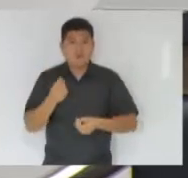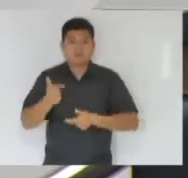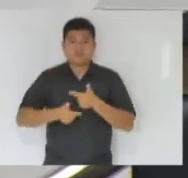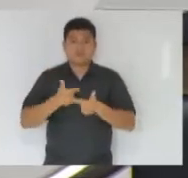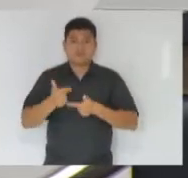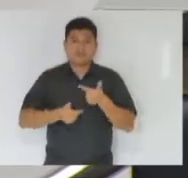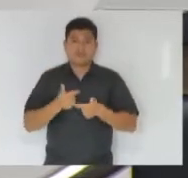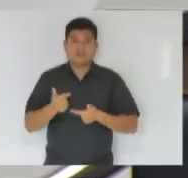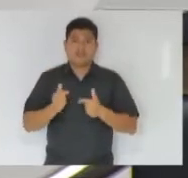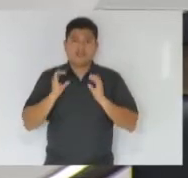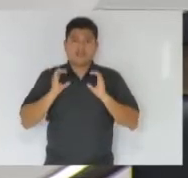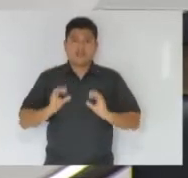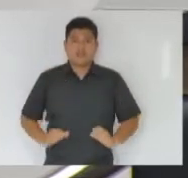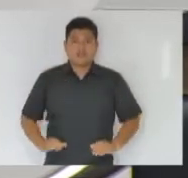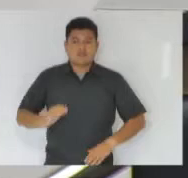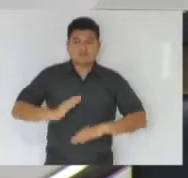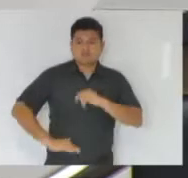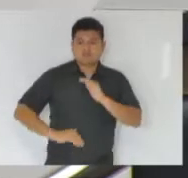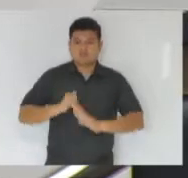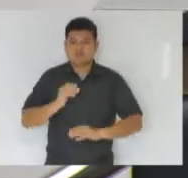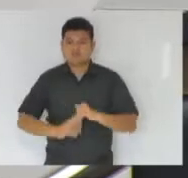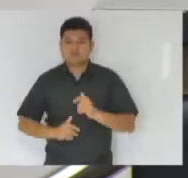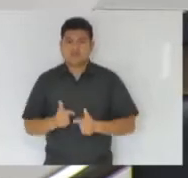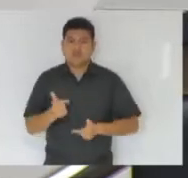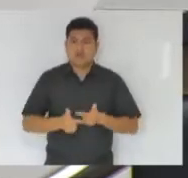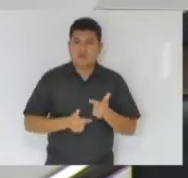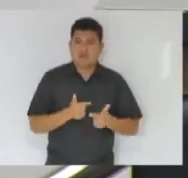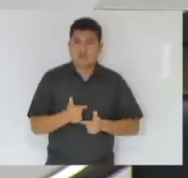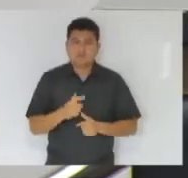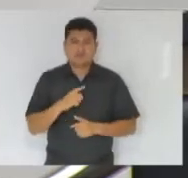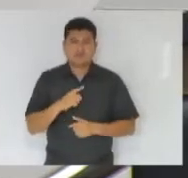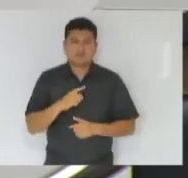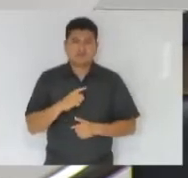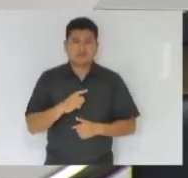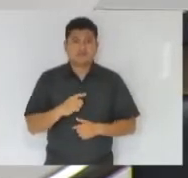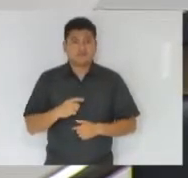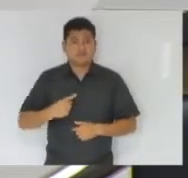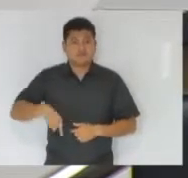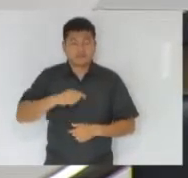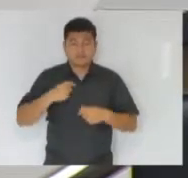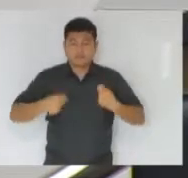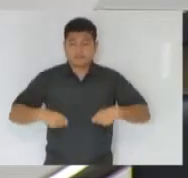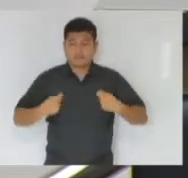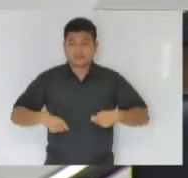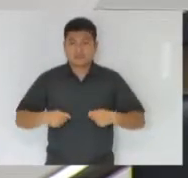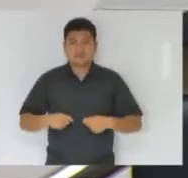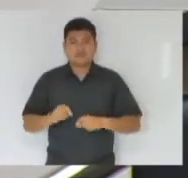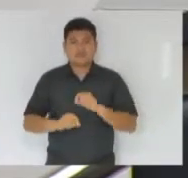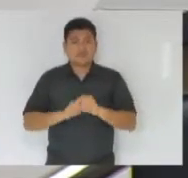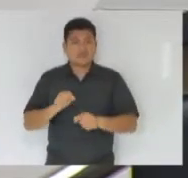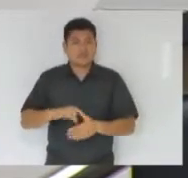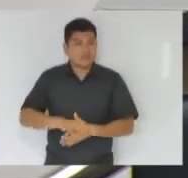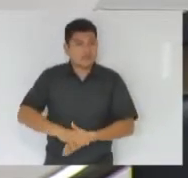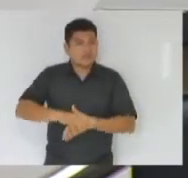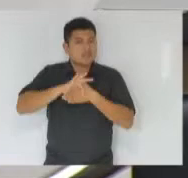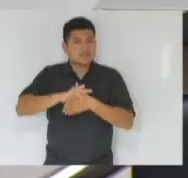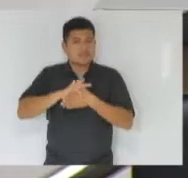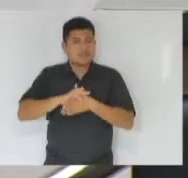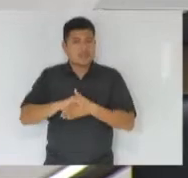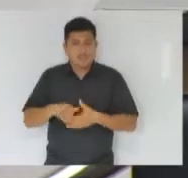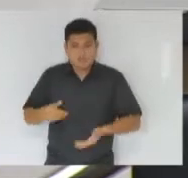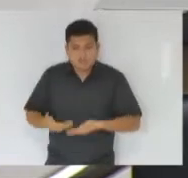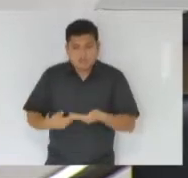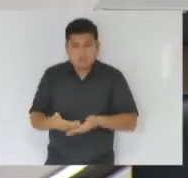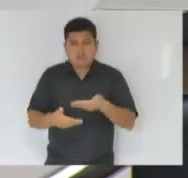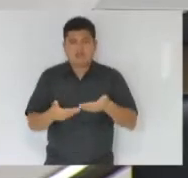cidadão proativo. Porque nós precisamos ter pessoas que sejam líderes, que avancem nesse processo